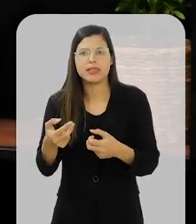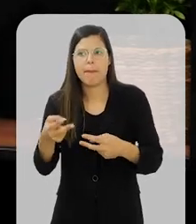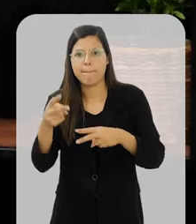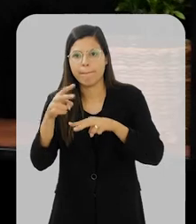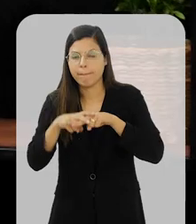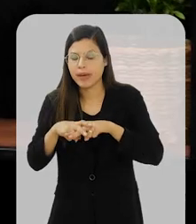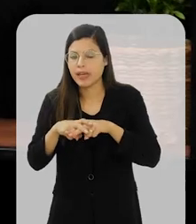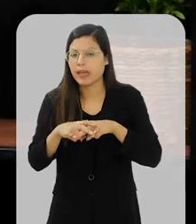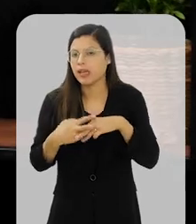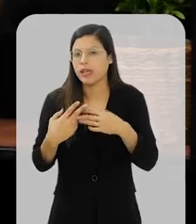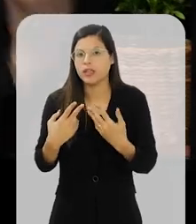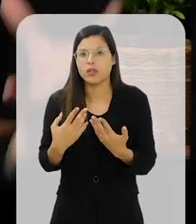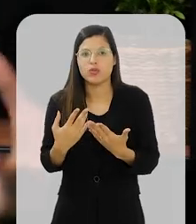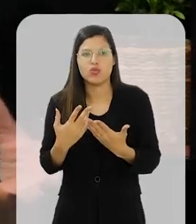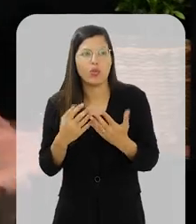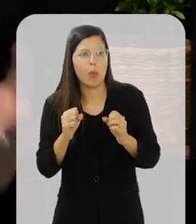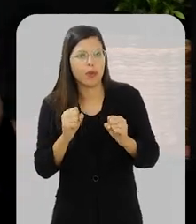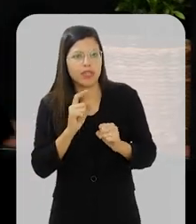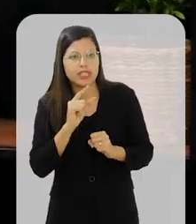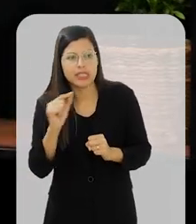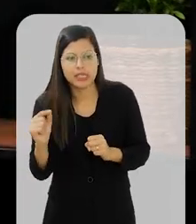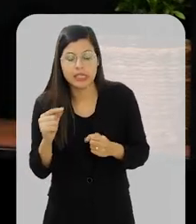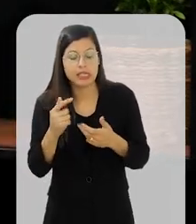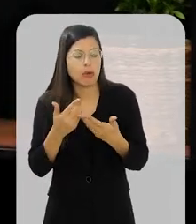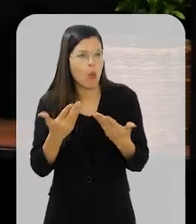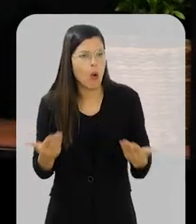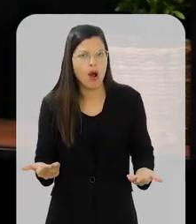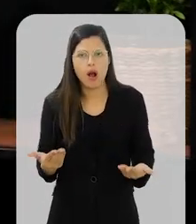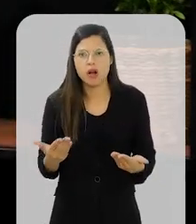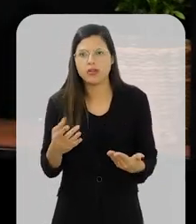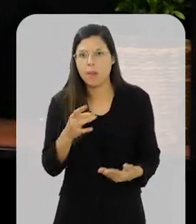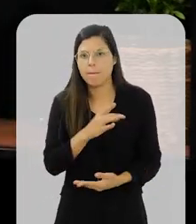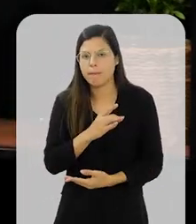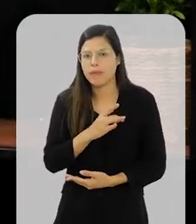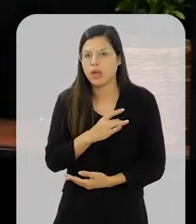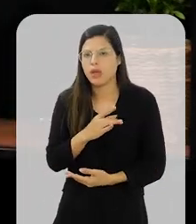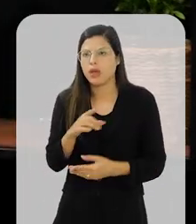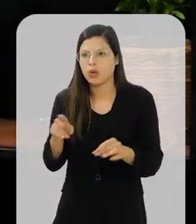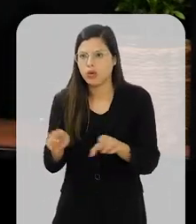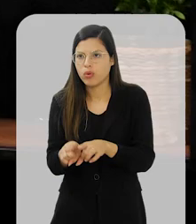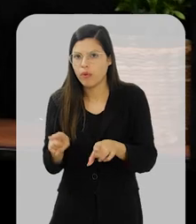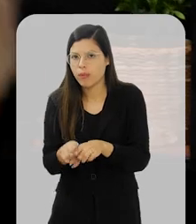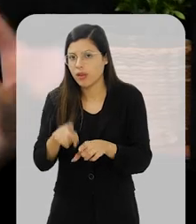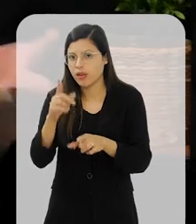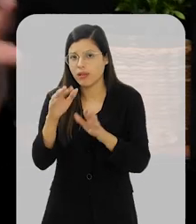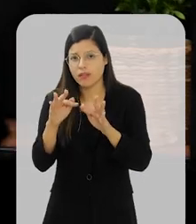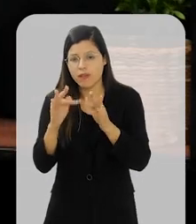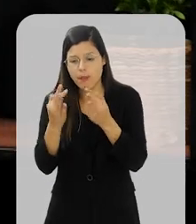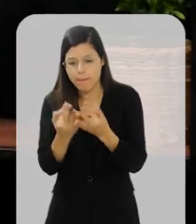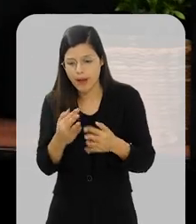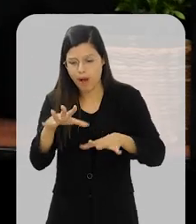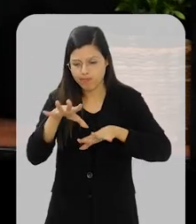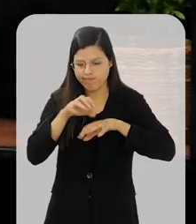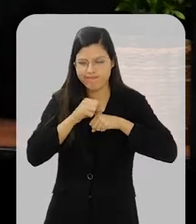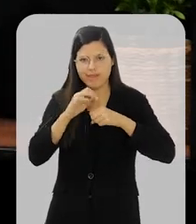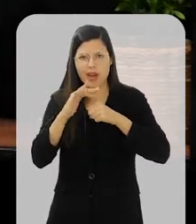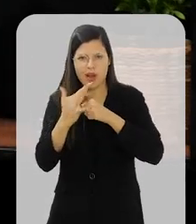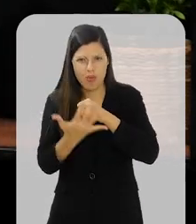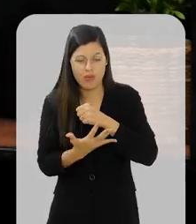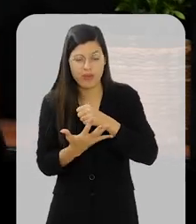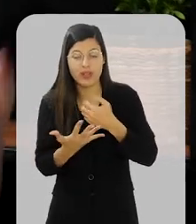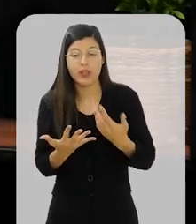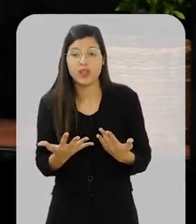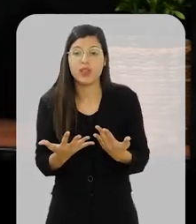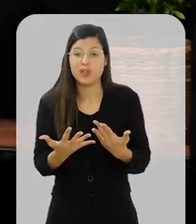em suspenso, quando vamos poder sair, com medo de contaminar os nossos parentes, as pessoas queridas. Então, acho